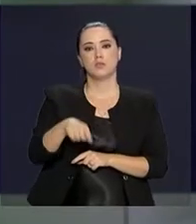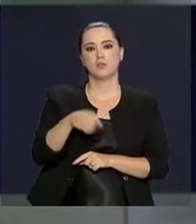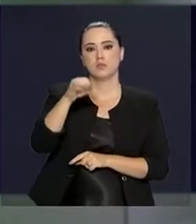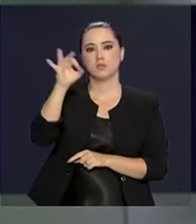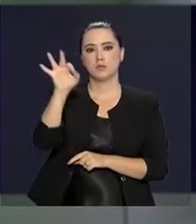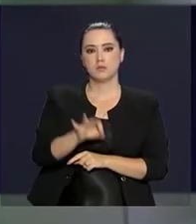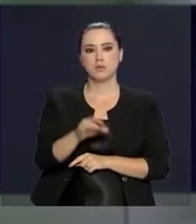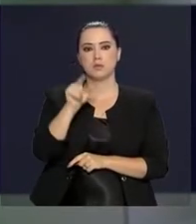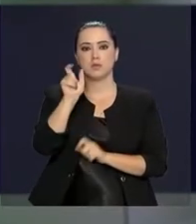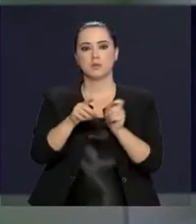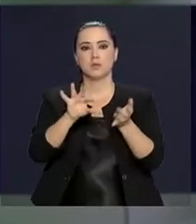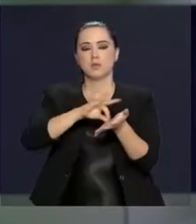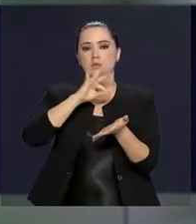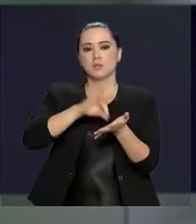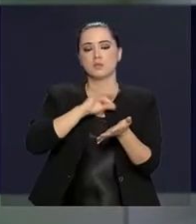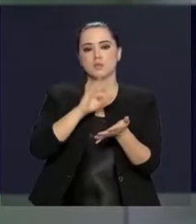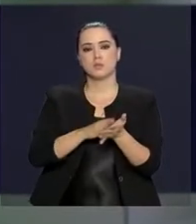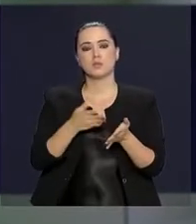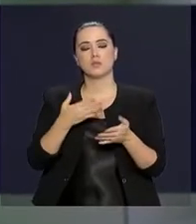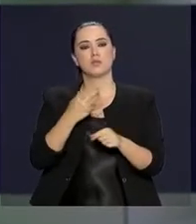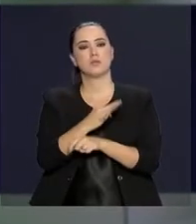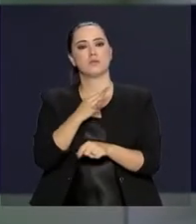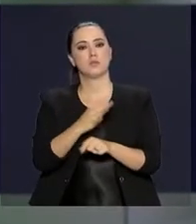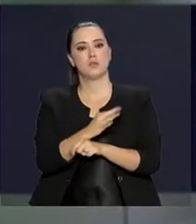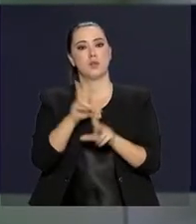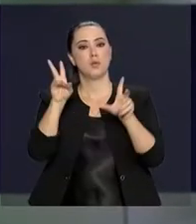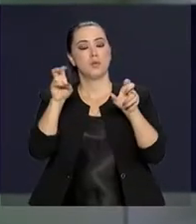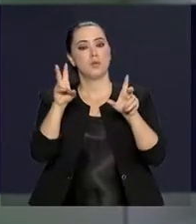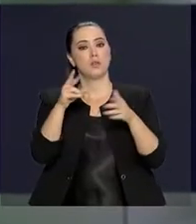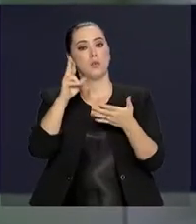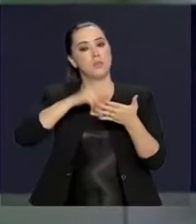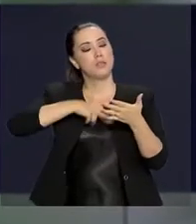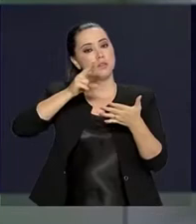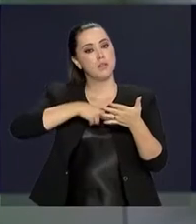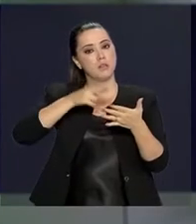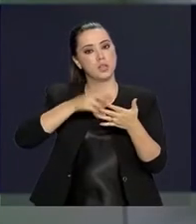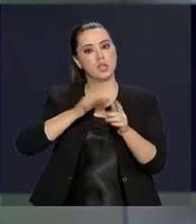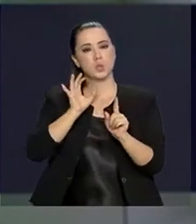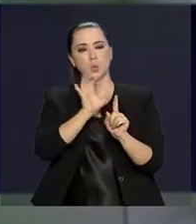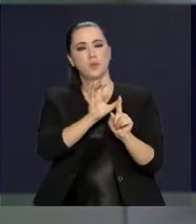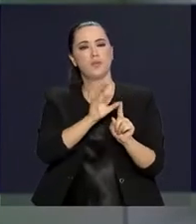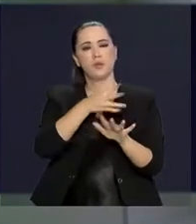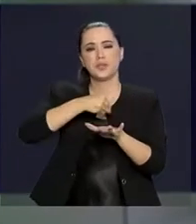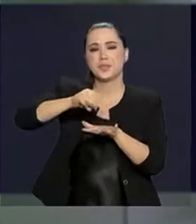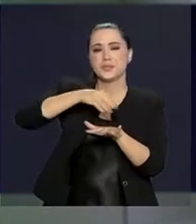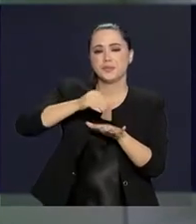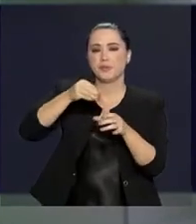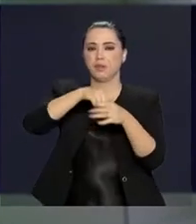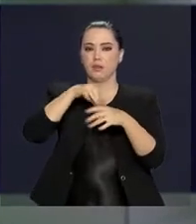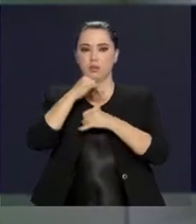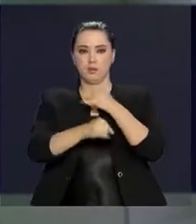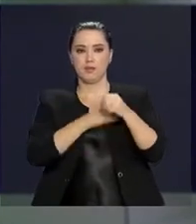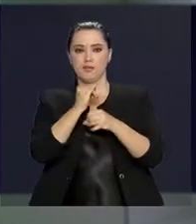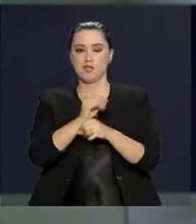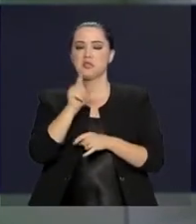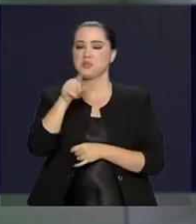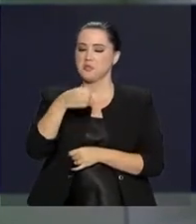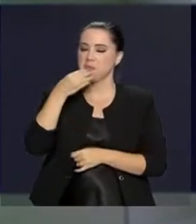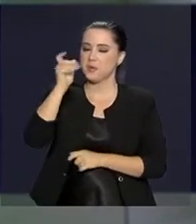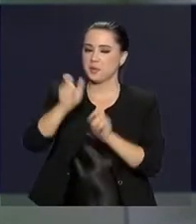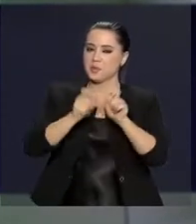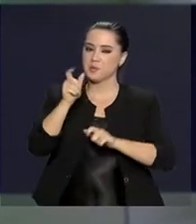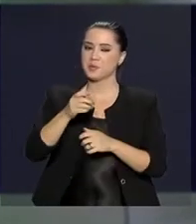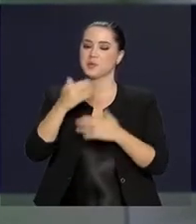24,9% dos inscritos não compareceram. O tema da redação sobre manipulação de dados na internet agradou a maioria